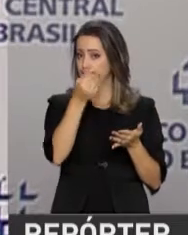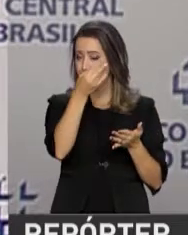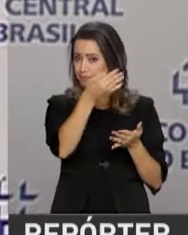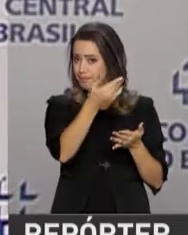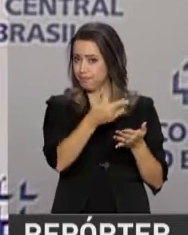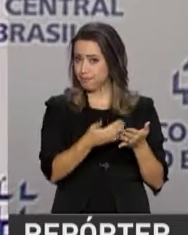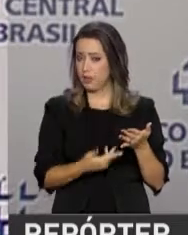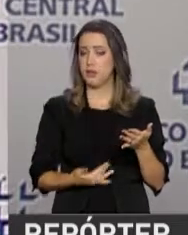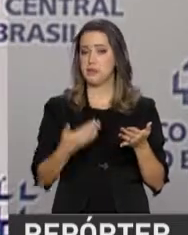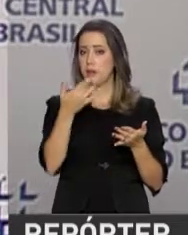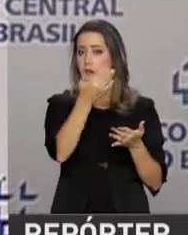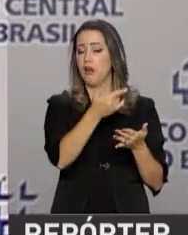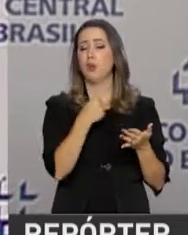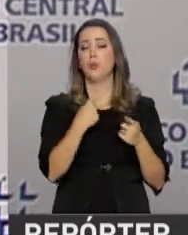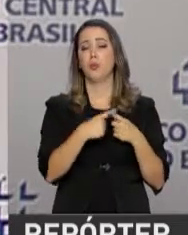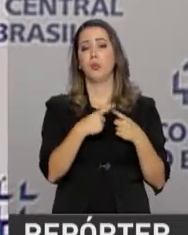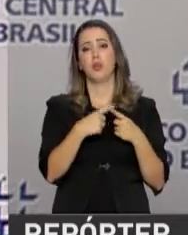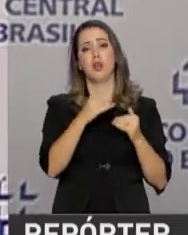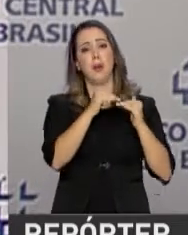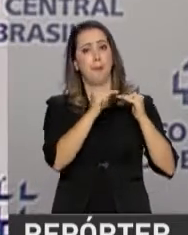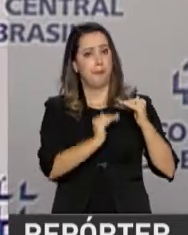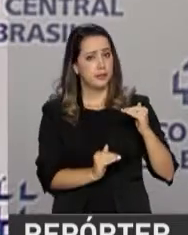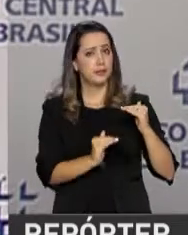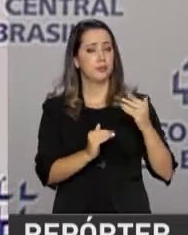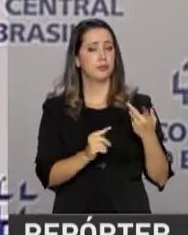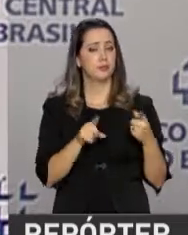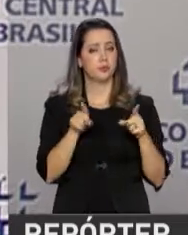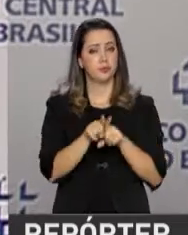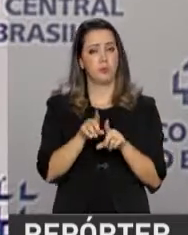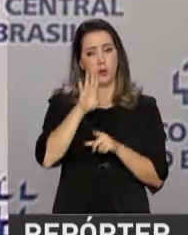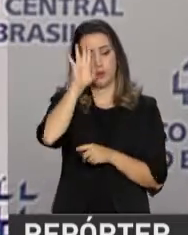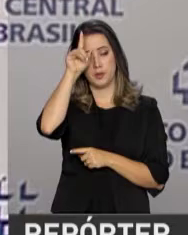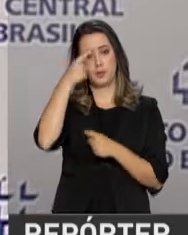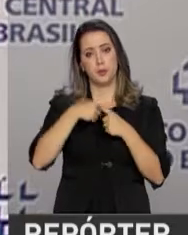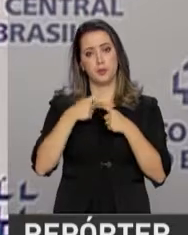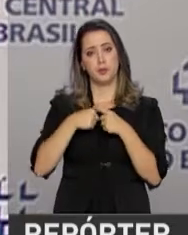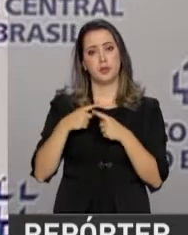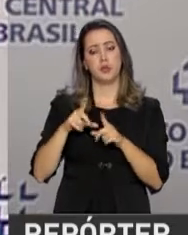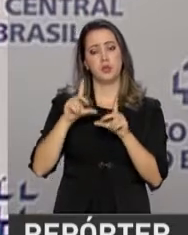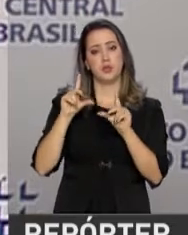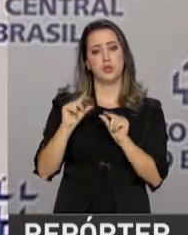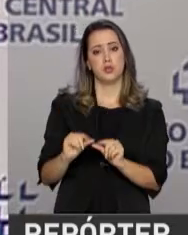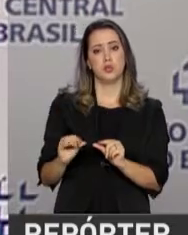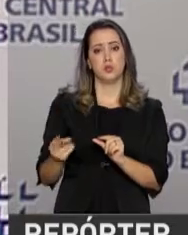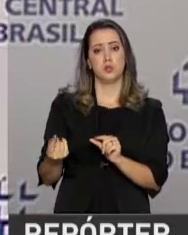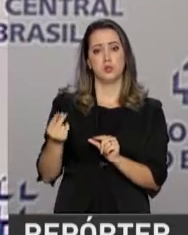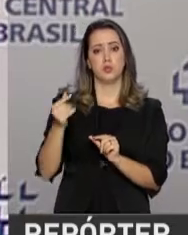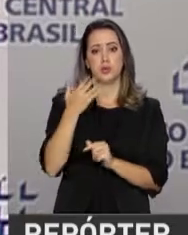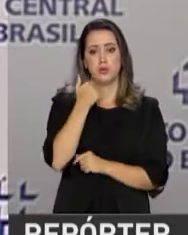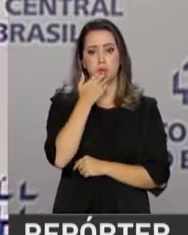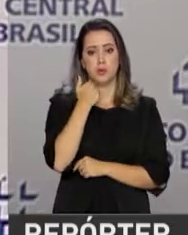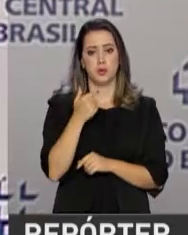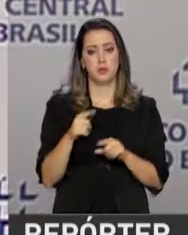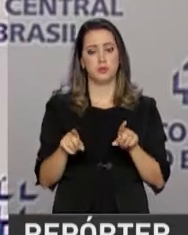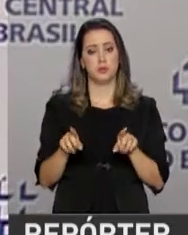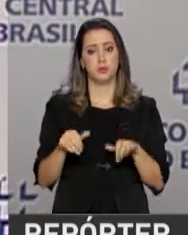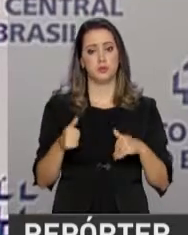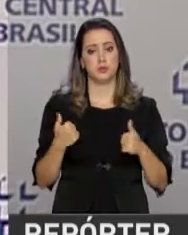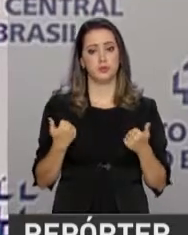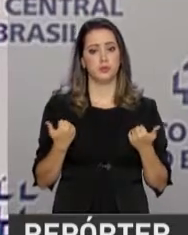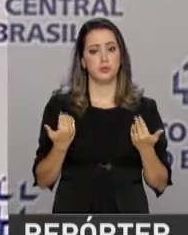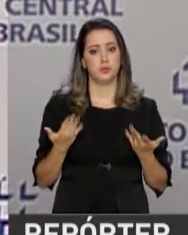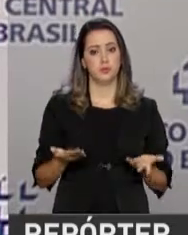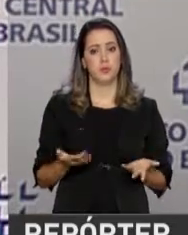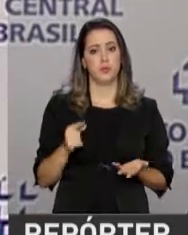os motivos que levaram a esse resultado. Segundo o Ilan Goldfein, o principal motivo foi a queda no preço dos alimentos. Portanto,